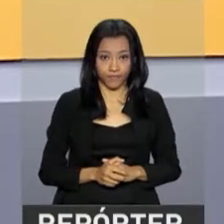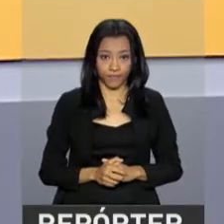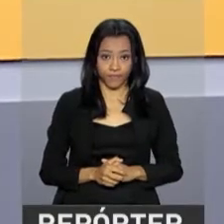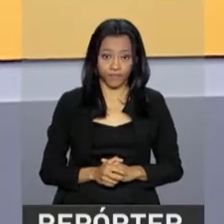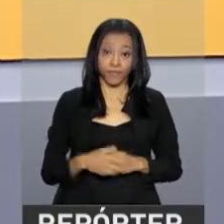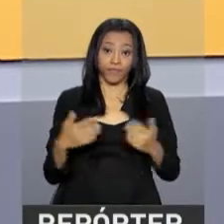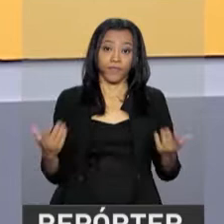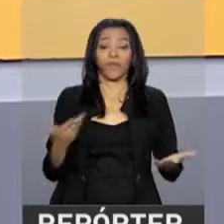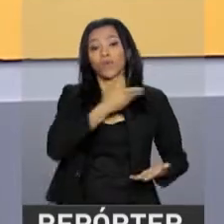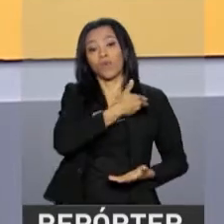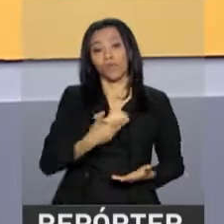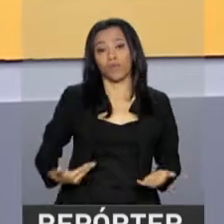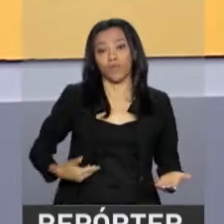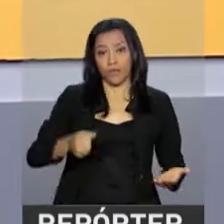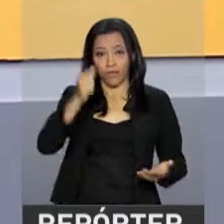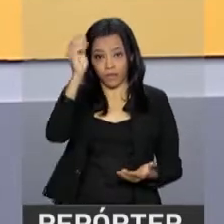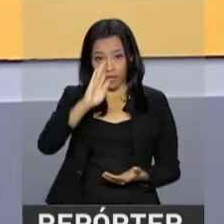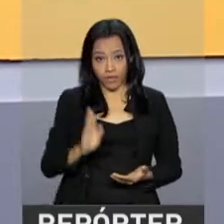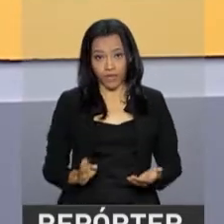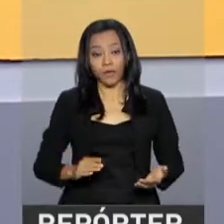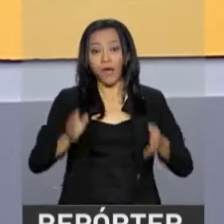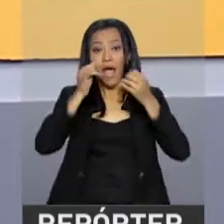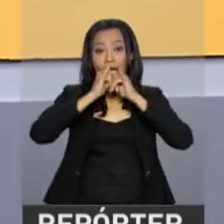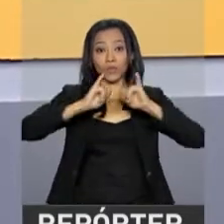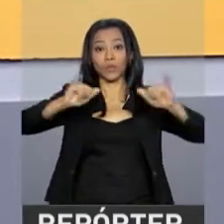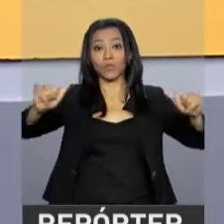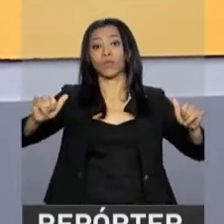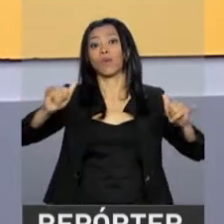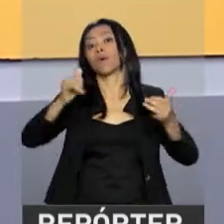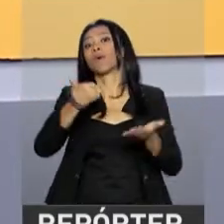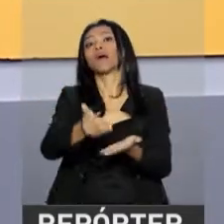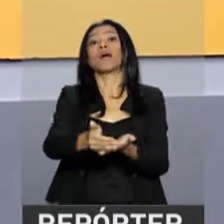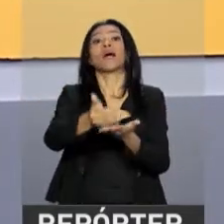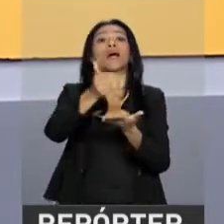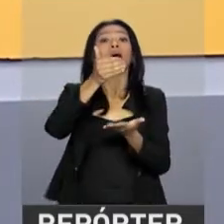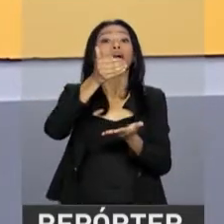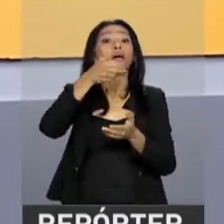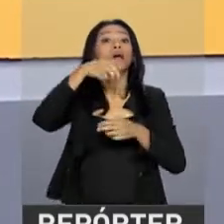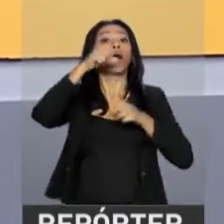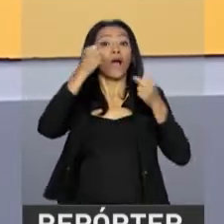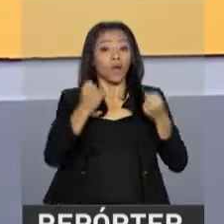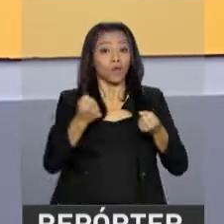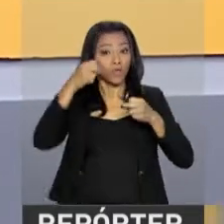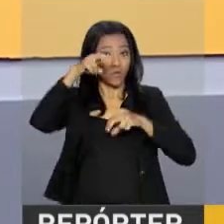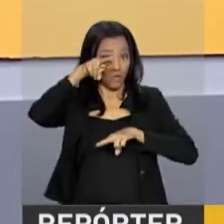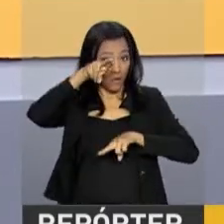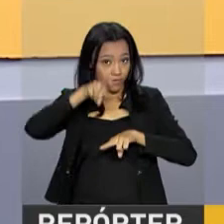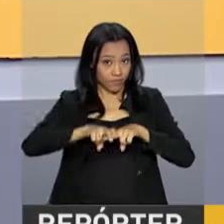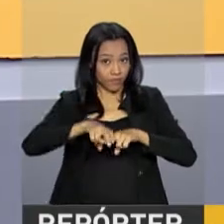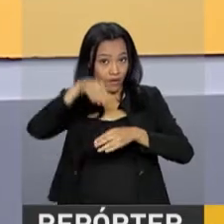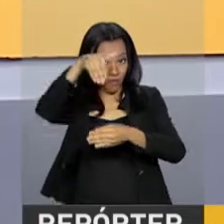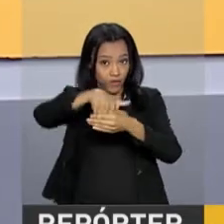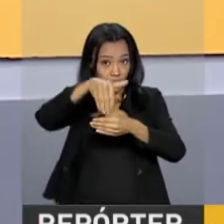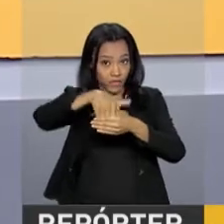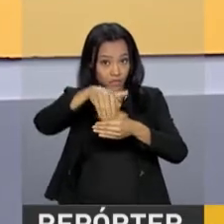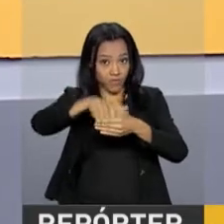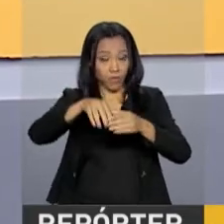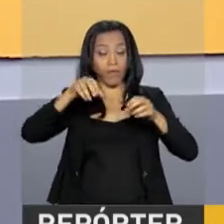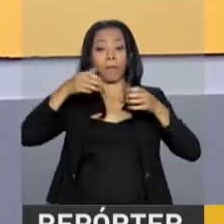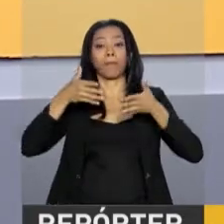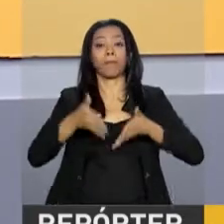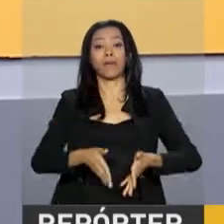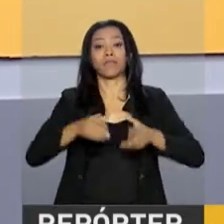O governo brasileiro anunciou a antecipação da candidatura para um assento não permanente no Conselho de Segurança das Nações Unidas, a